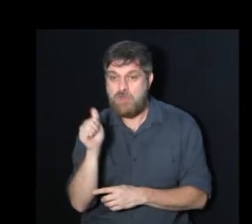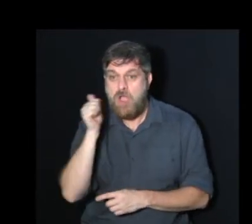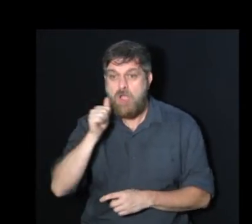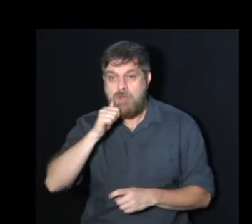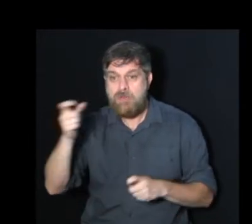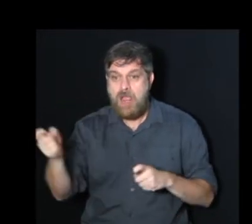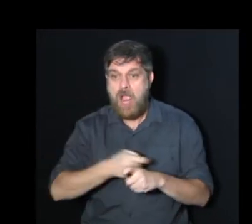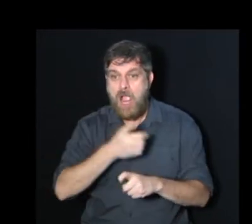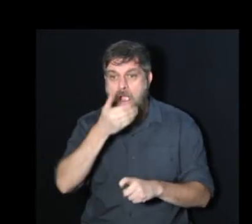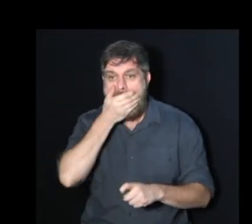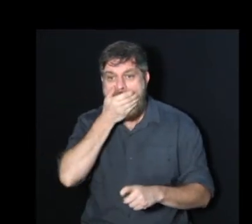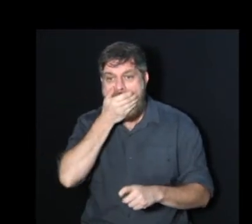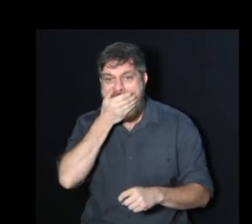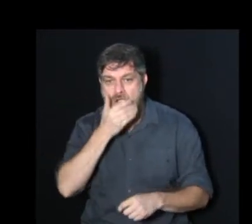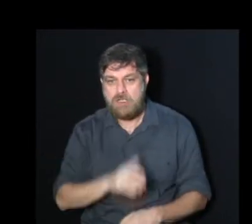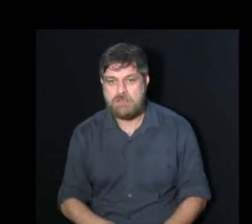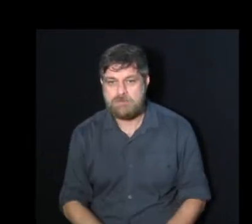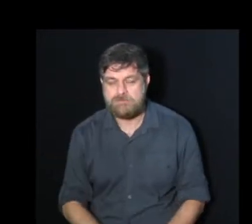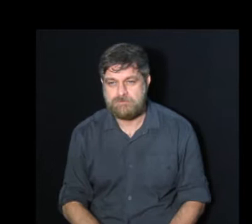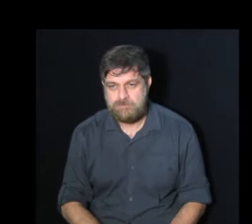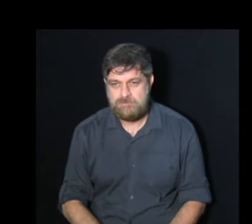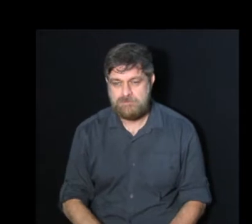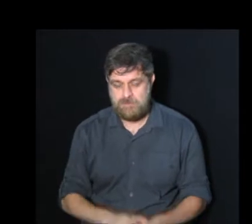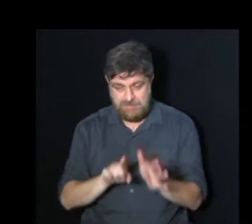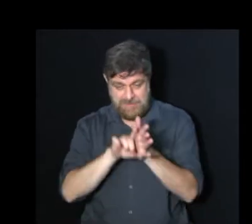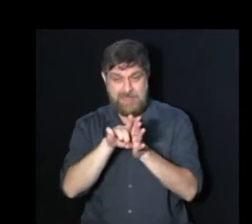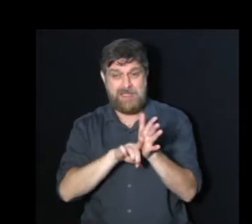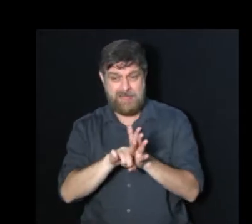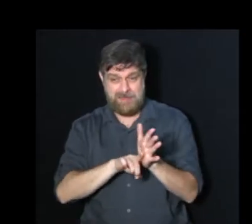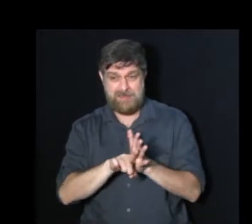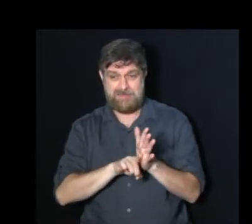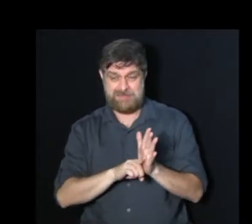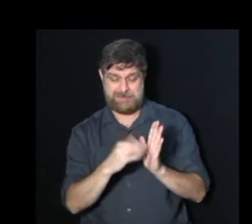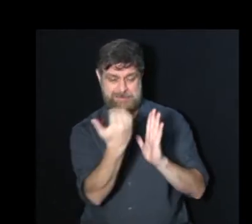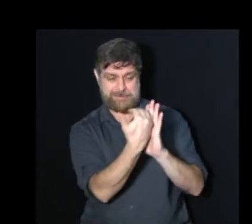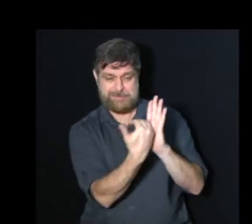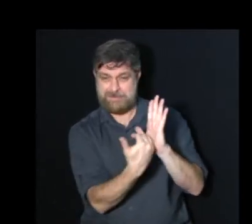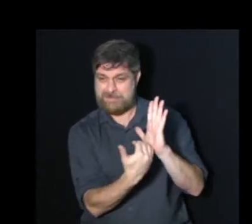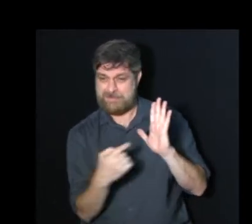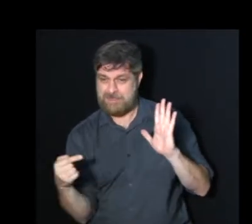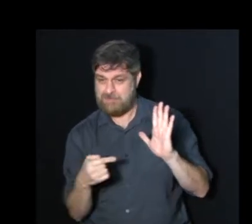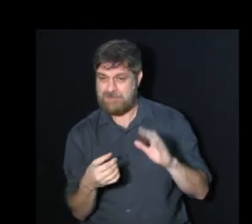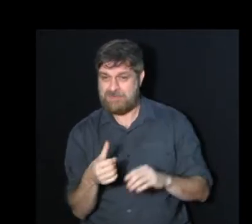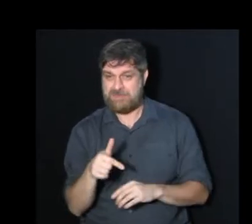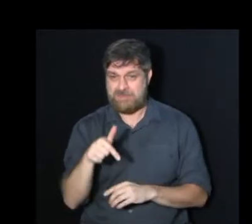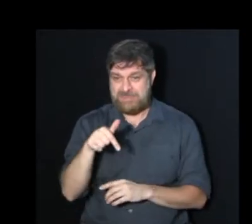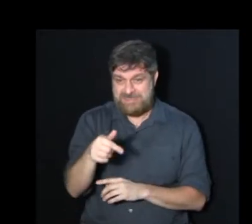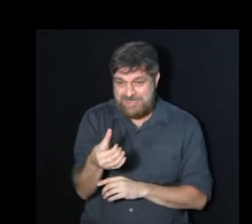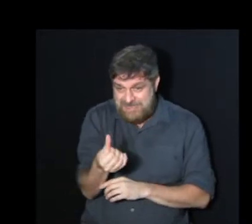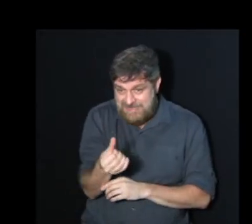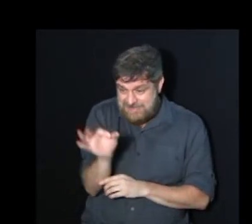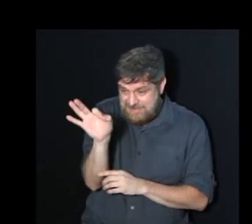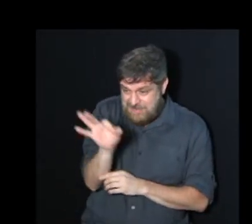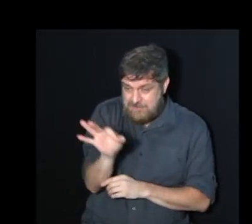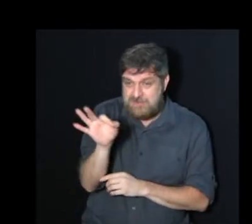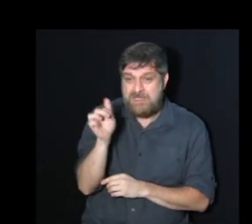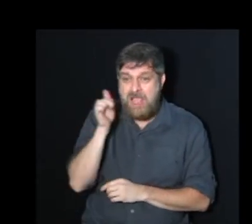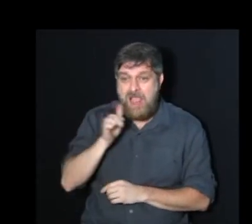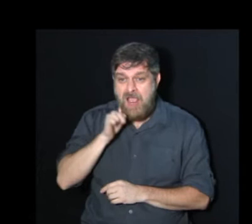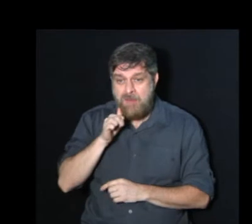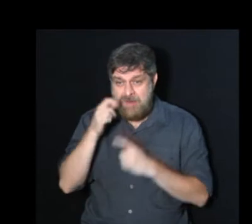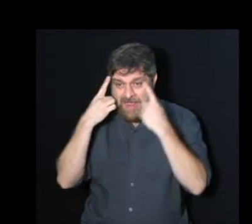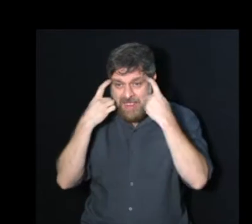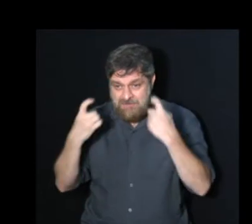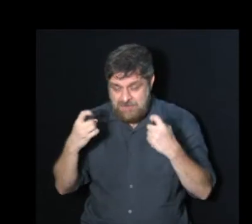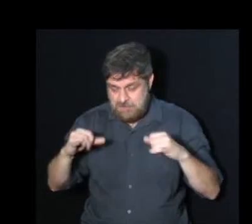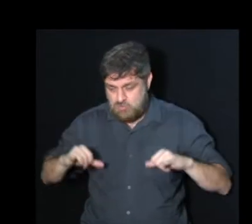violentada. Essa pesquisa também nos diz que 76% das mulheres vítimas de